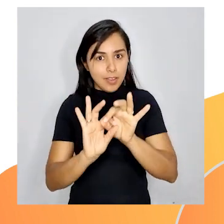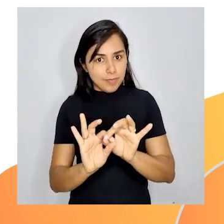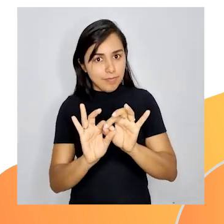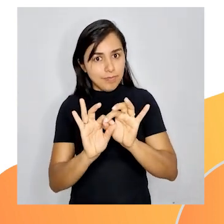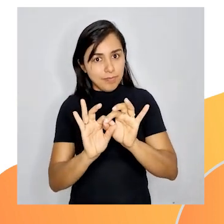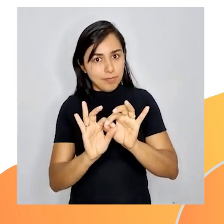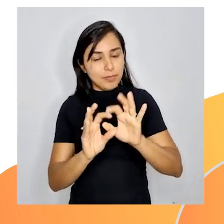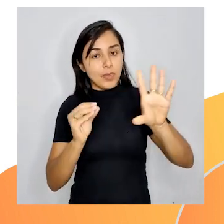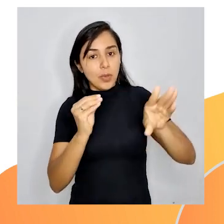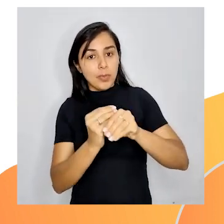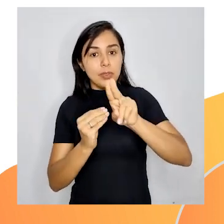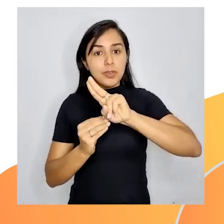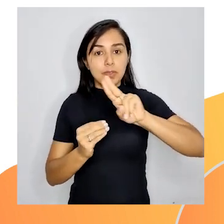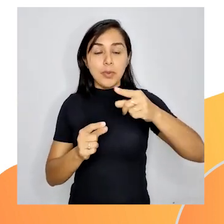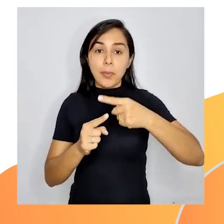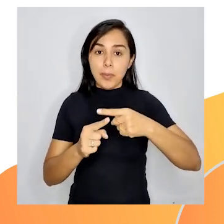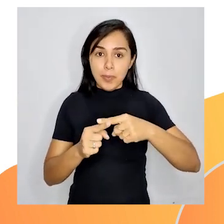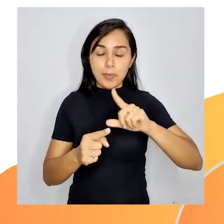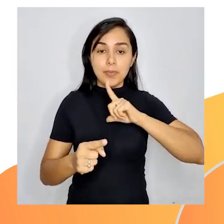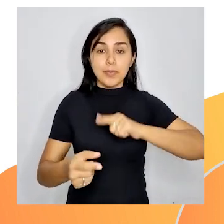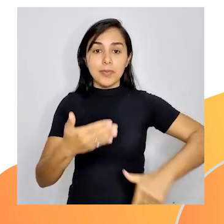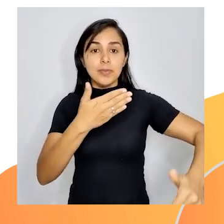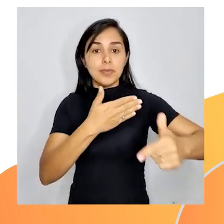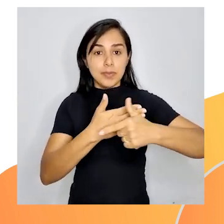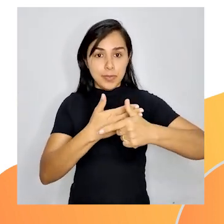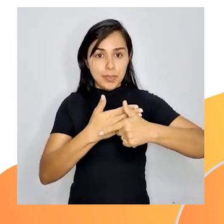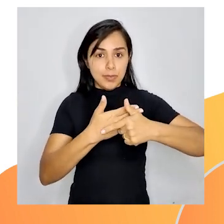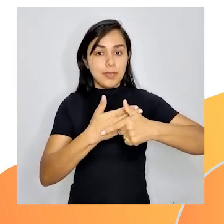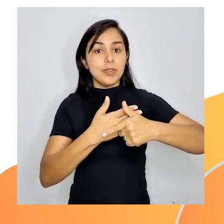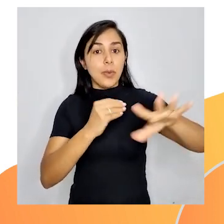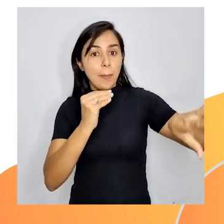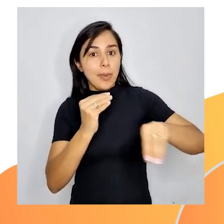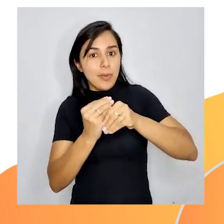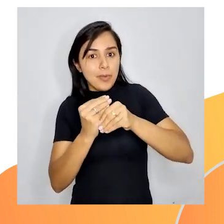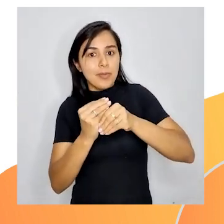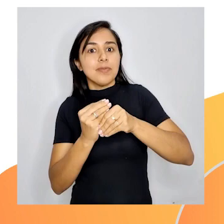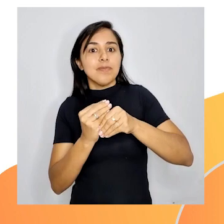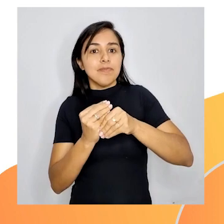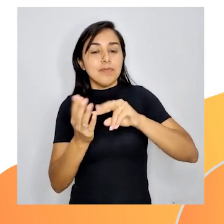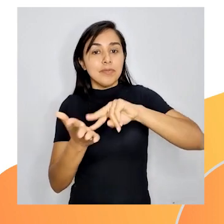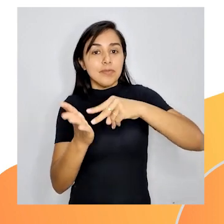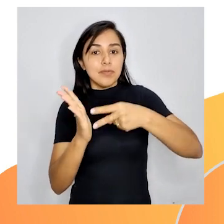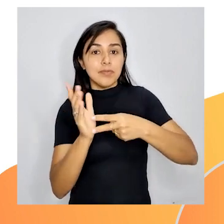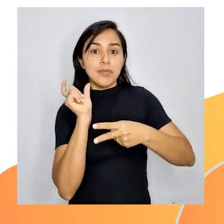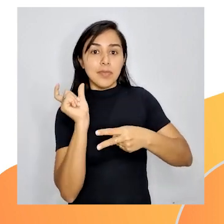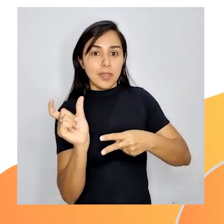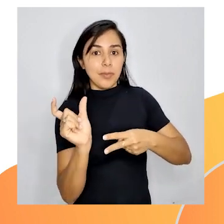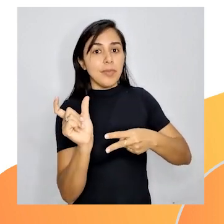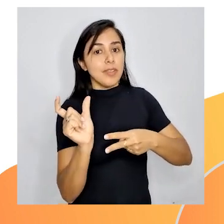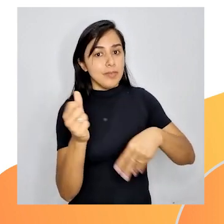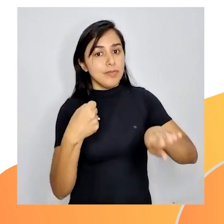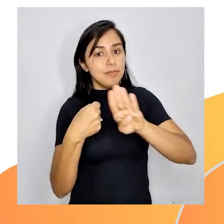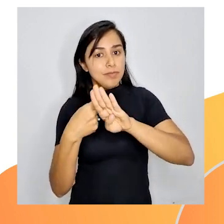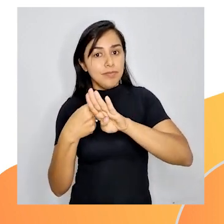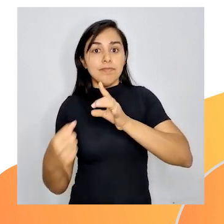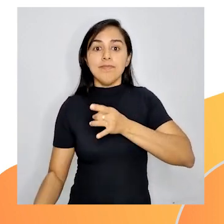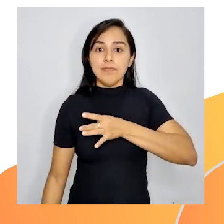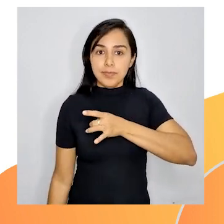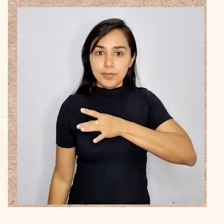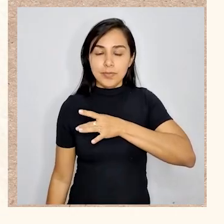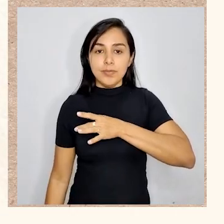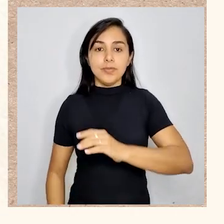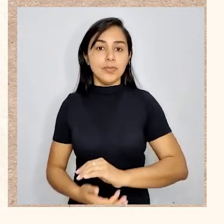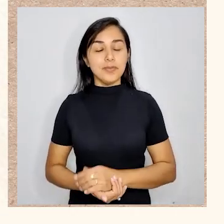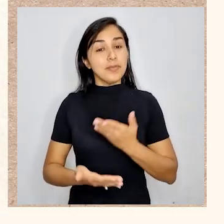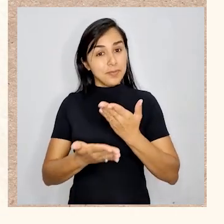nominal, porque ela está funcionando como complemento nominal da palavra medo, que está na oração